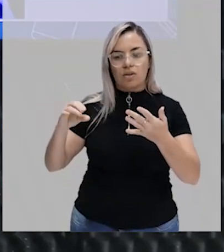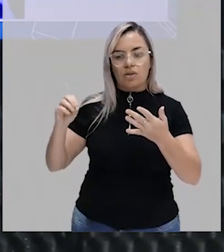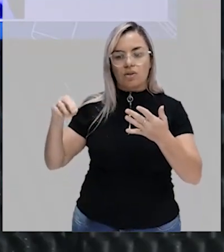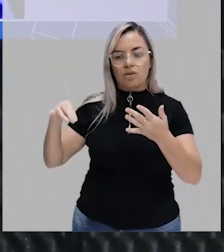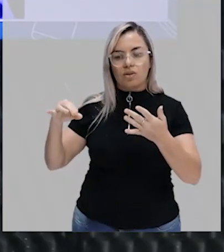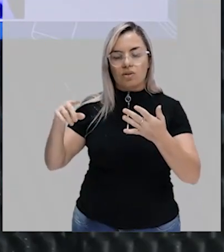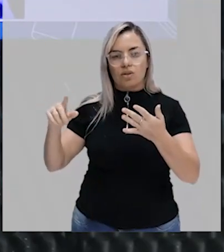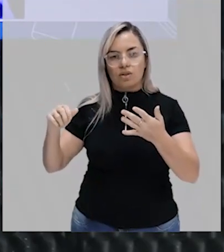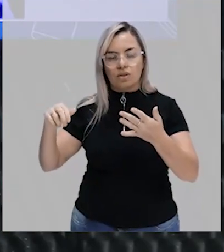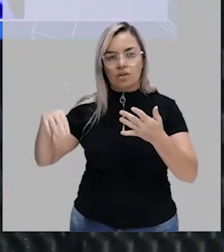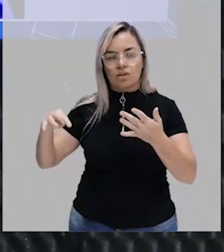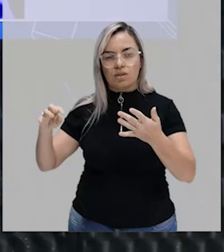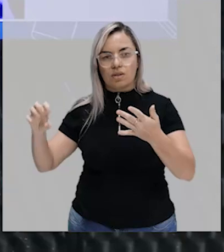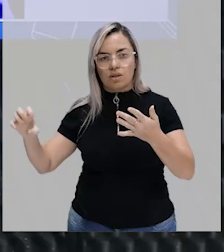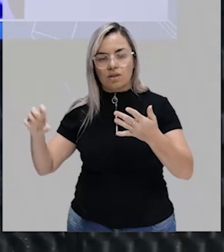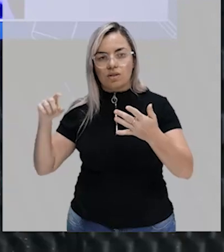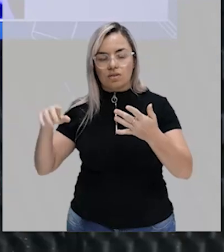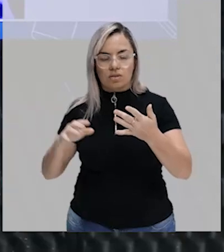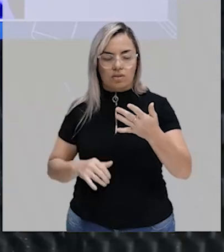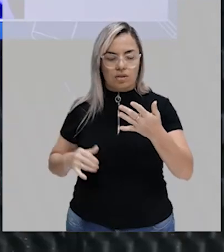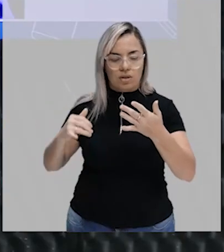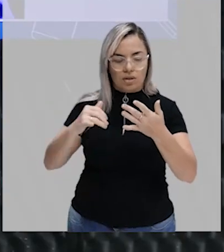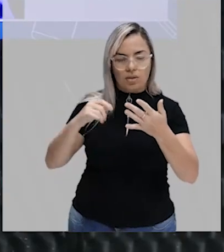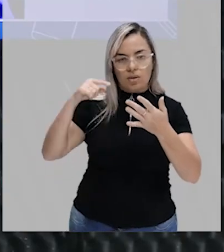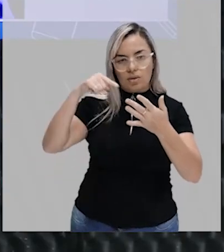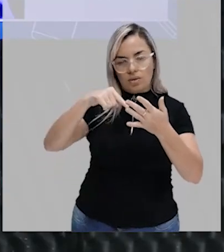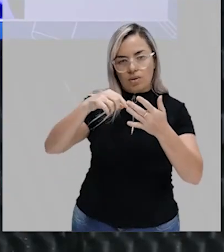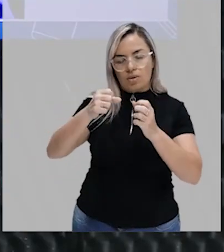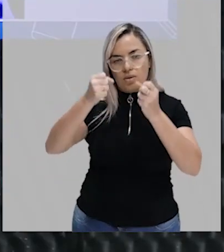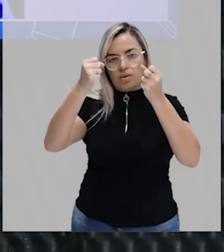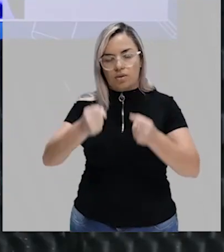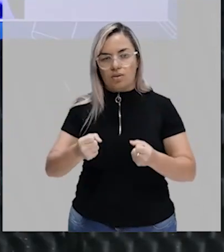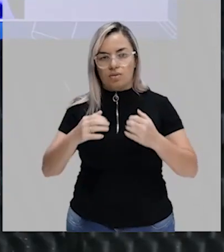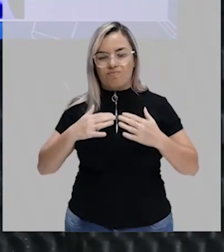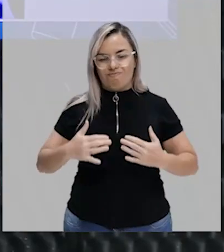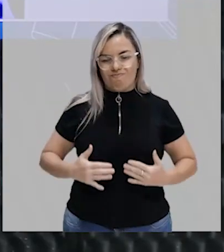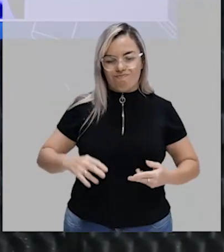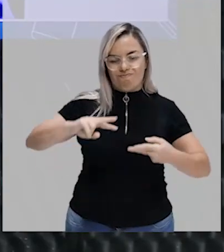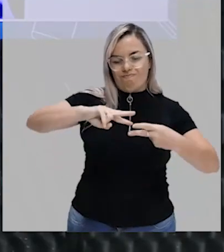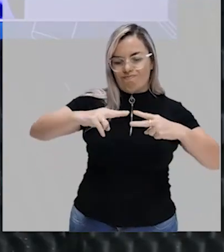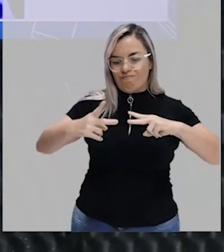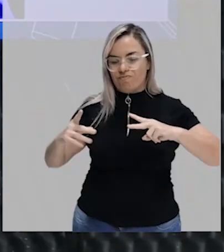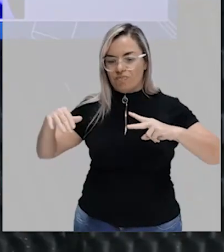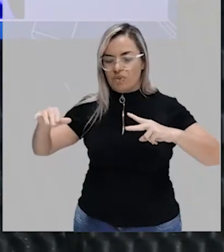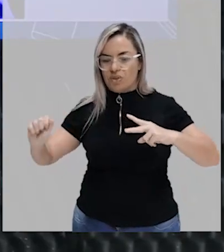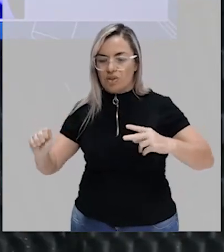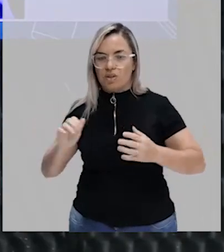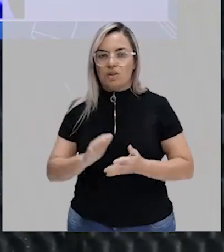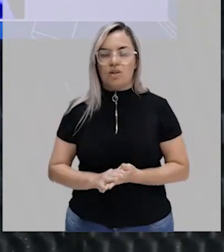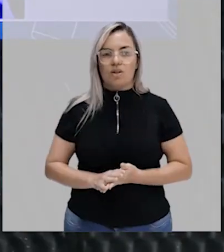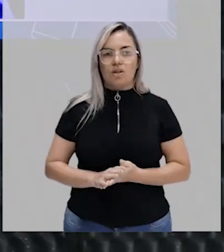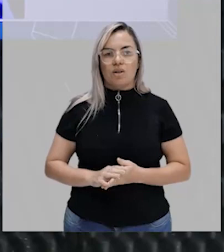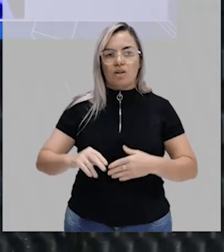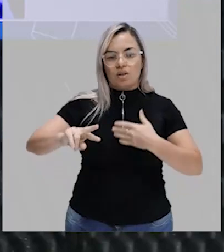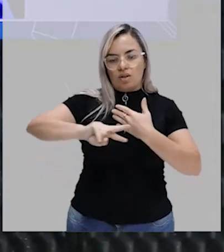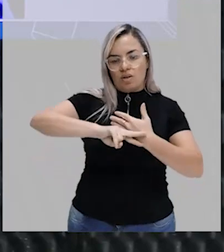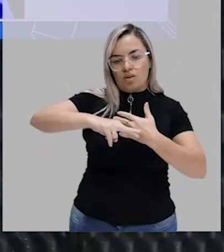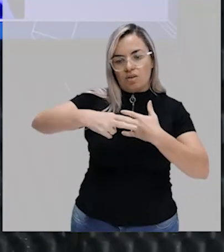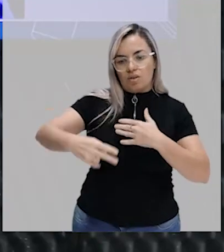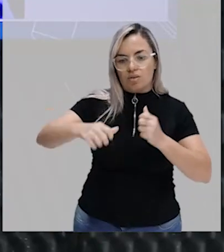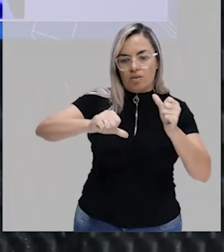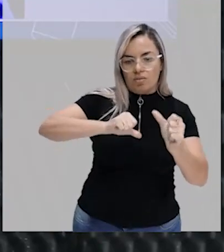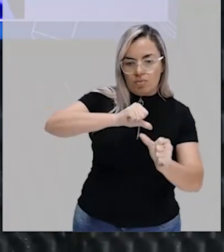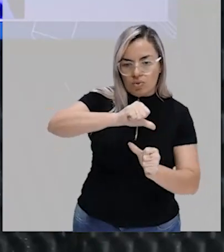arranca elétrons. Esses elétrons que podem ser arrancados podem ser do nosso material genético. E aí pode provocar mutações, tá?